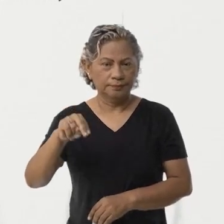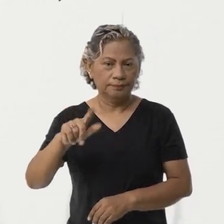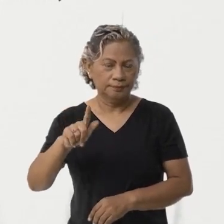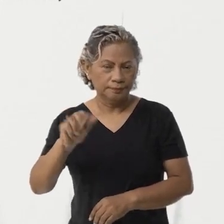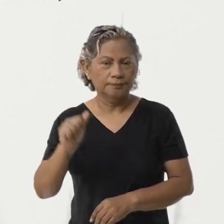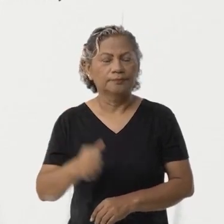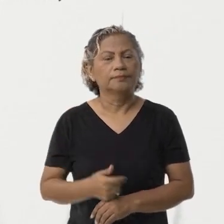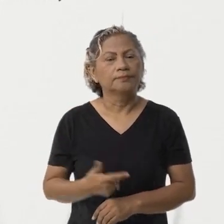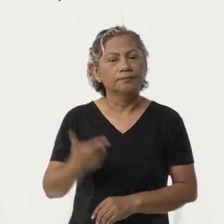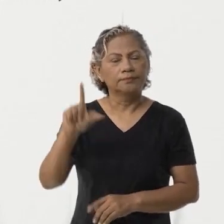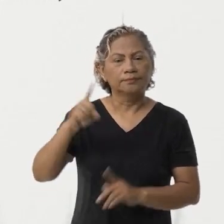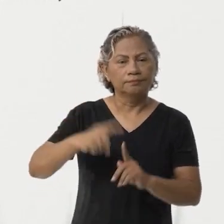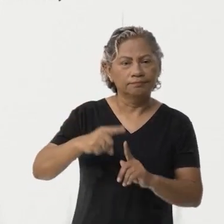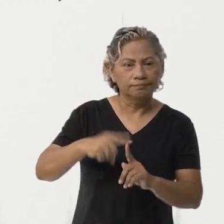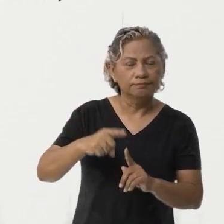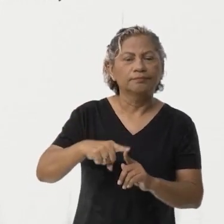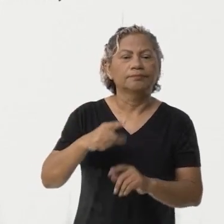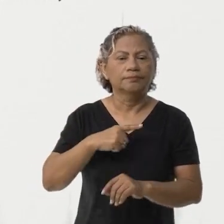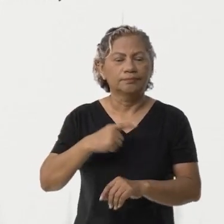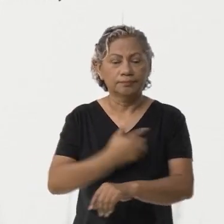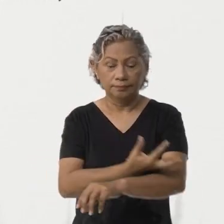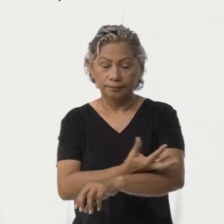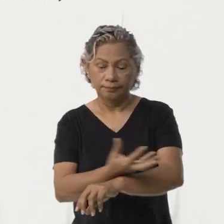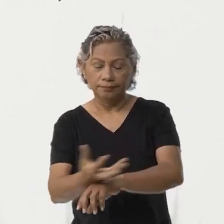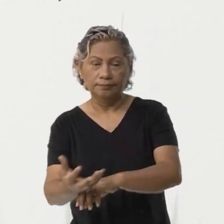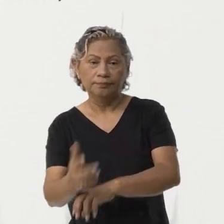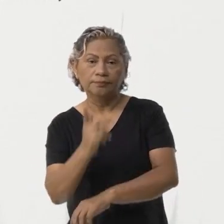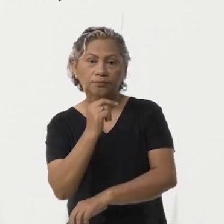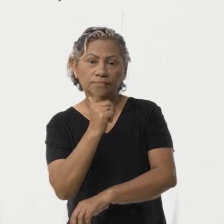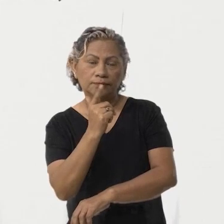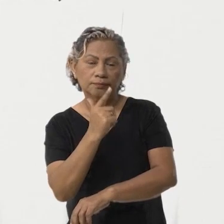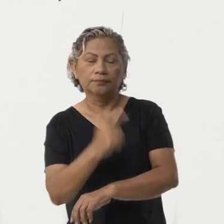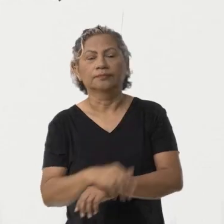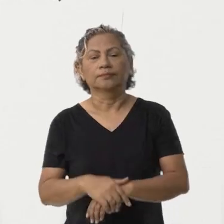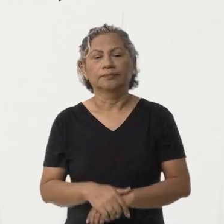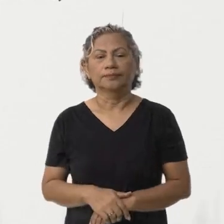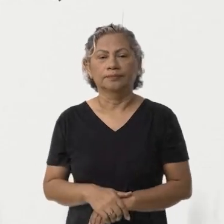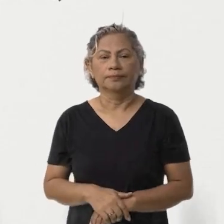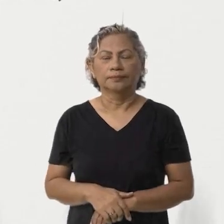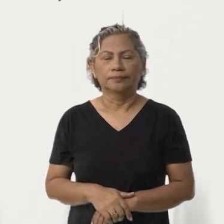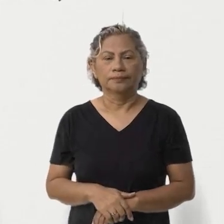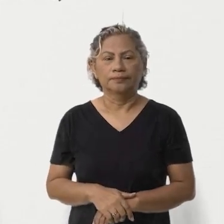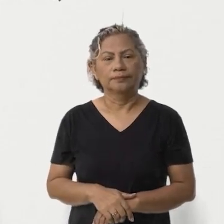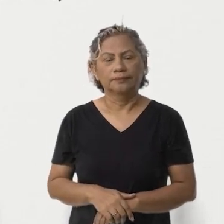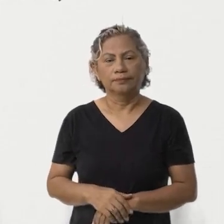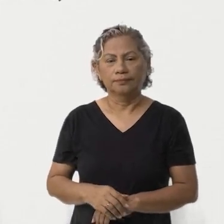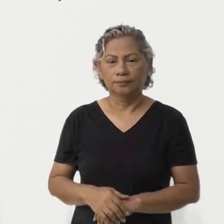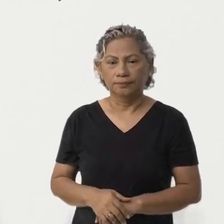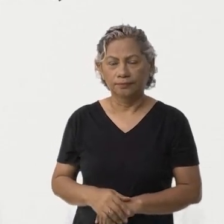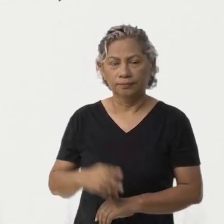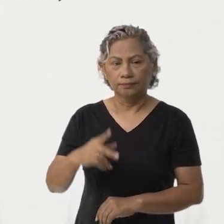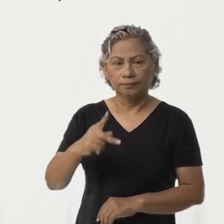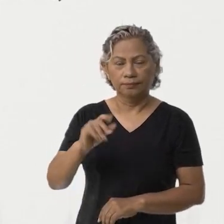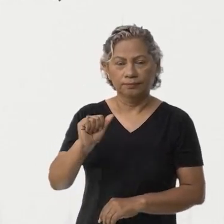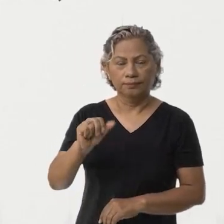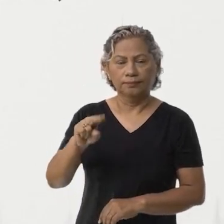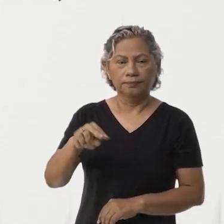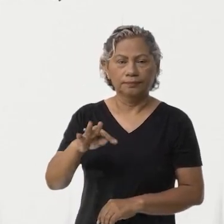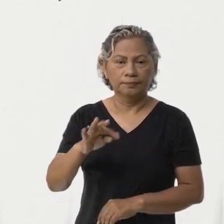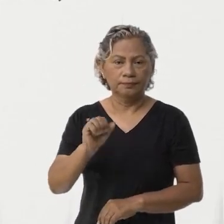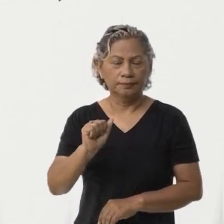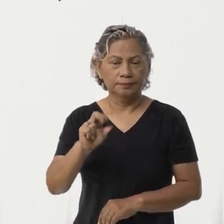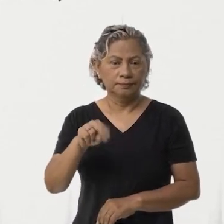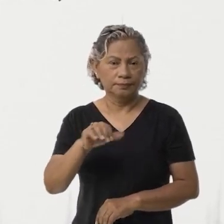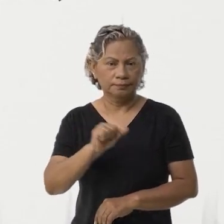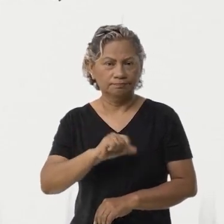amazônica, da caatinga, do cerrado, de matas ciliares e também de plantas aquáticas. O Pantanal ele